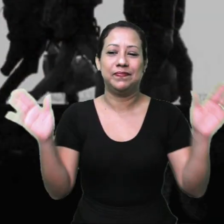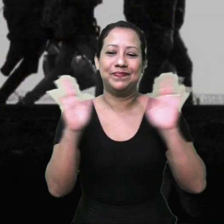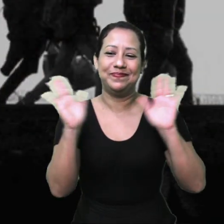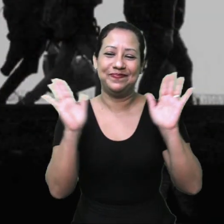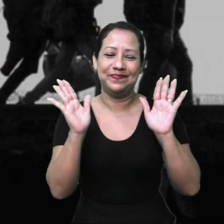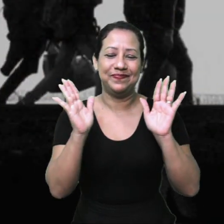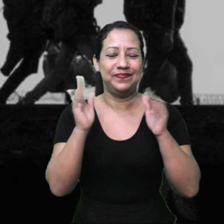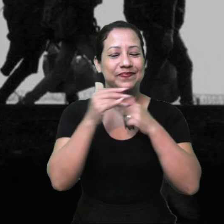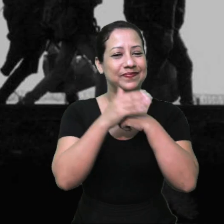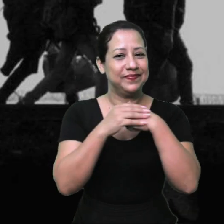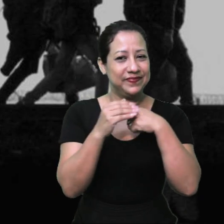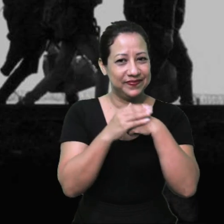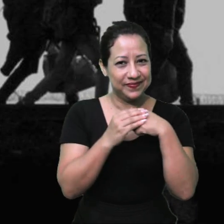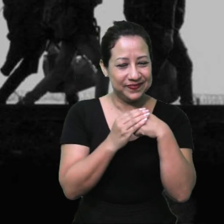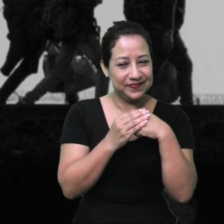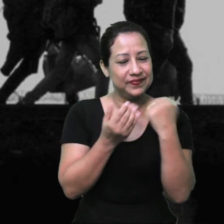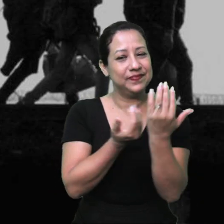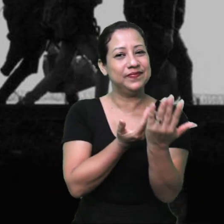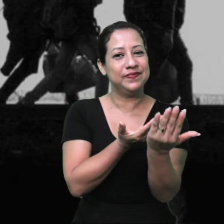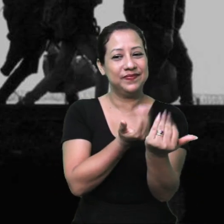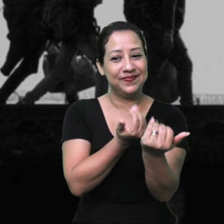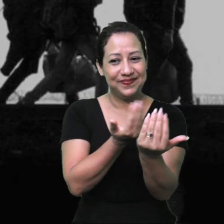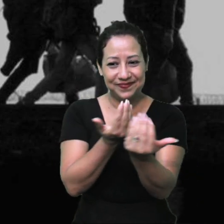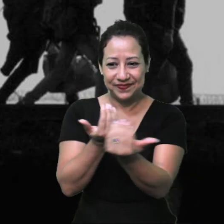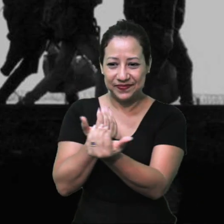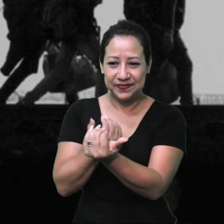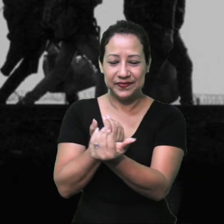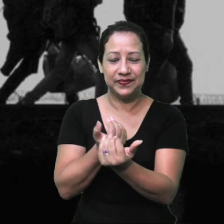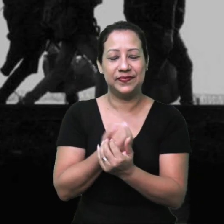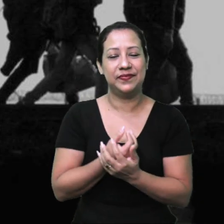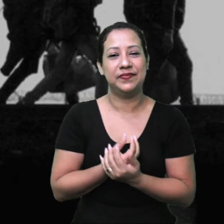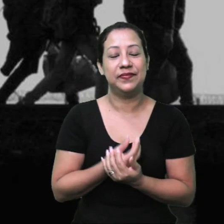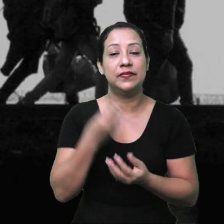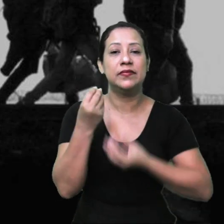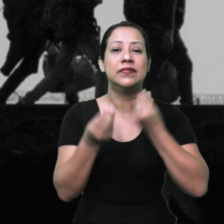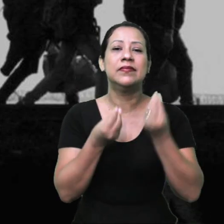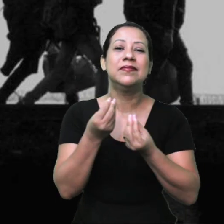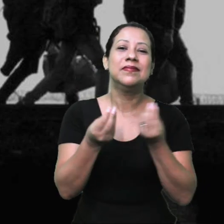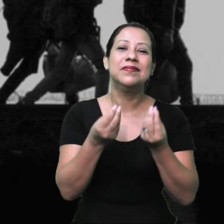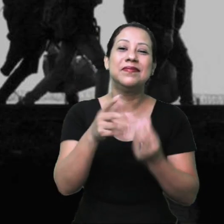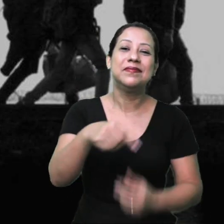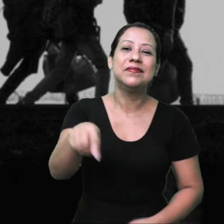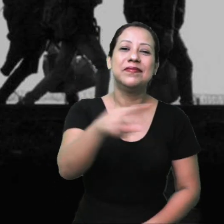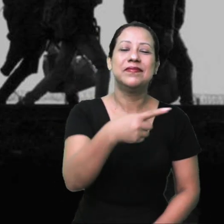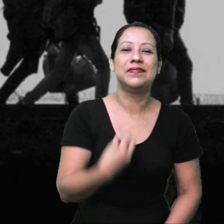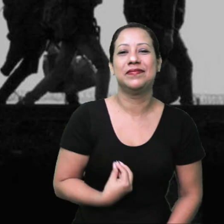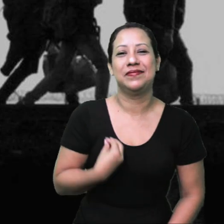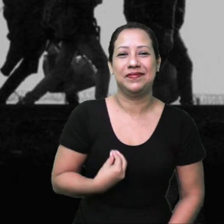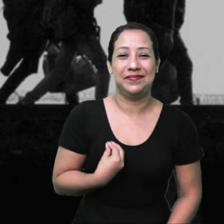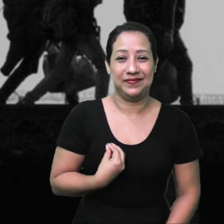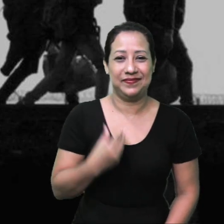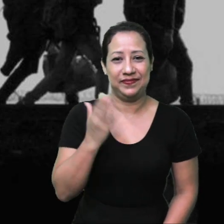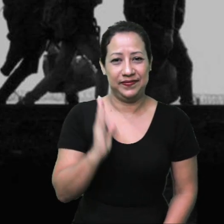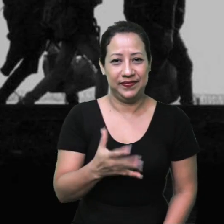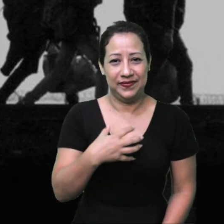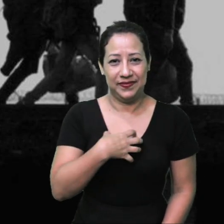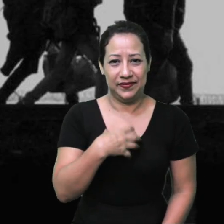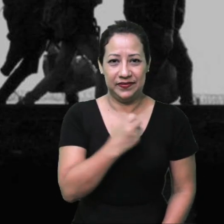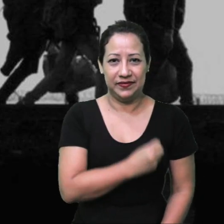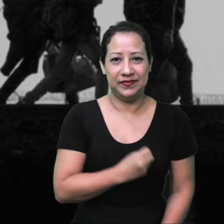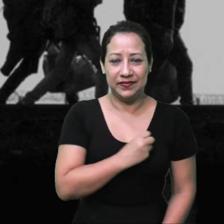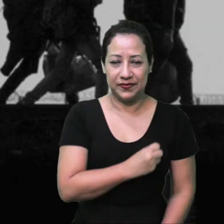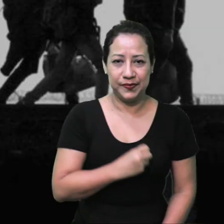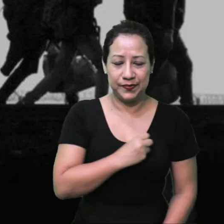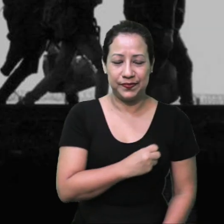Olá, meus queridos jovens! Como é que estão vocês? Eu já estava com saudade. Estamos chegando